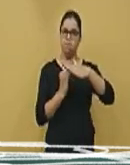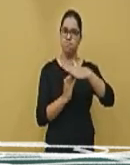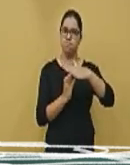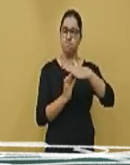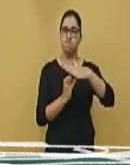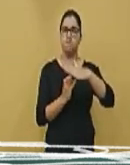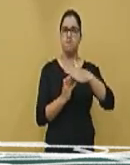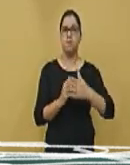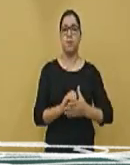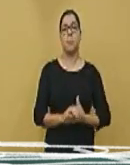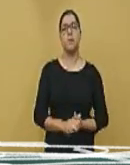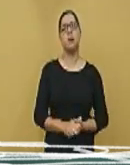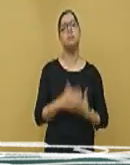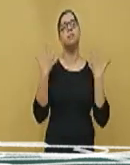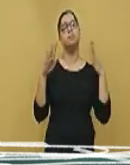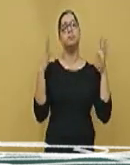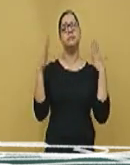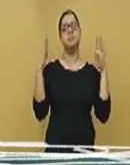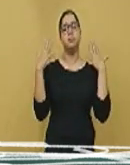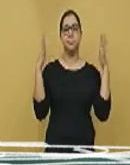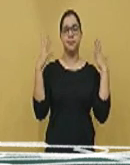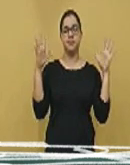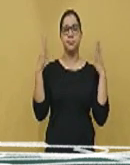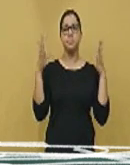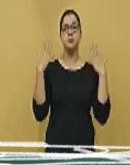Terminou o seu tempo, professora.